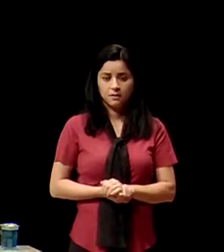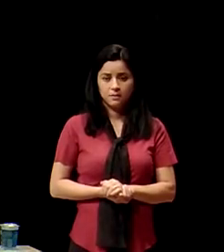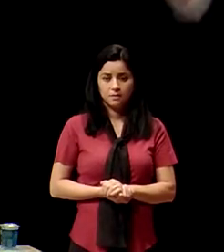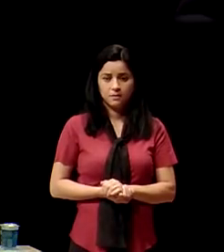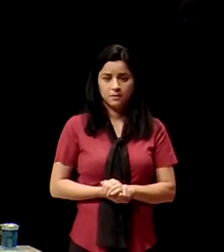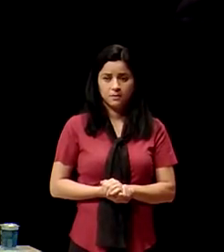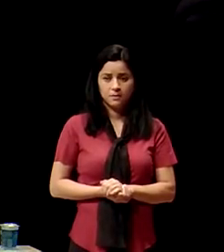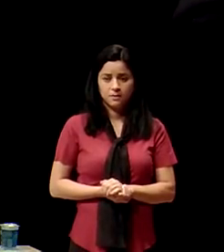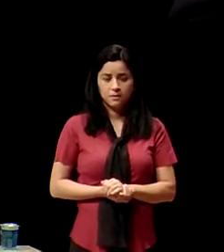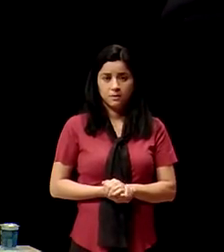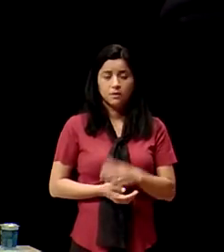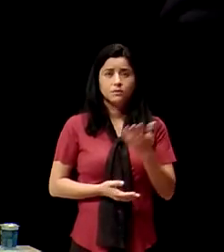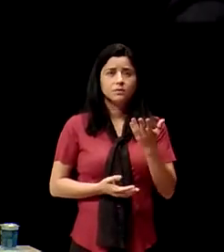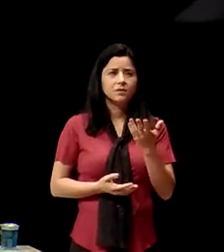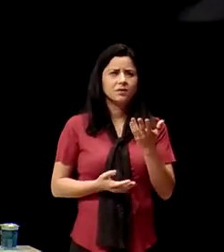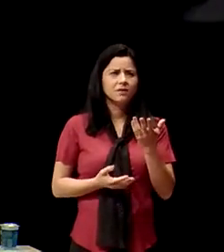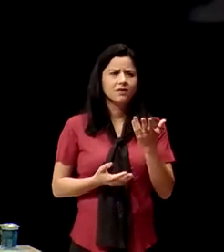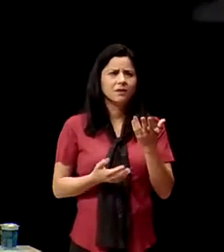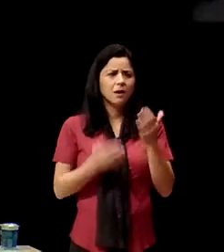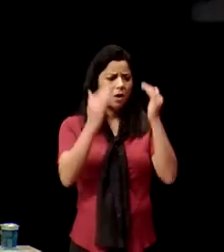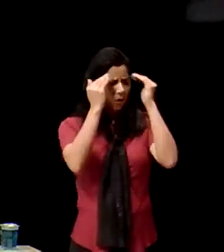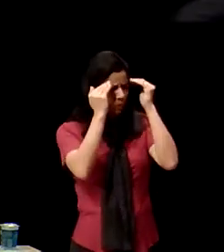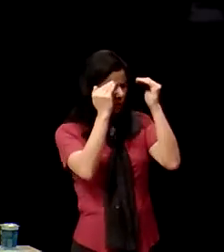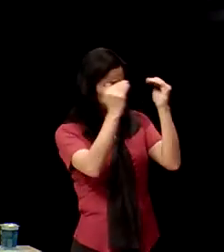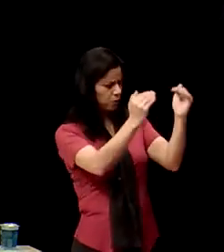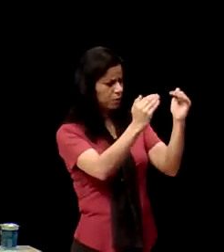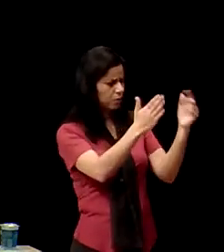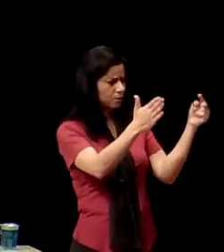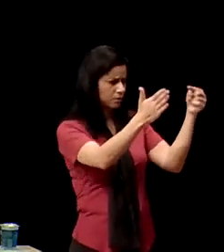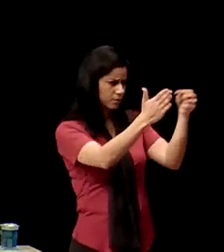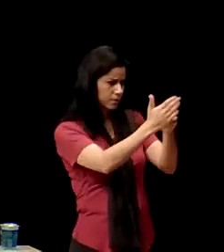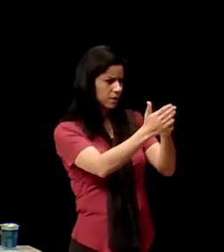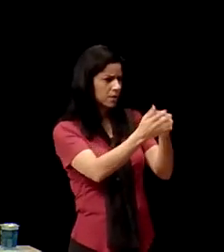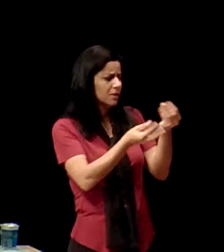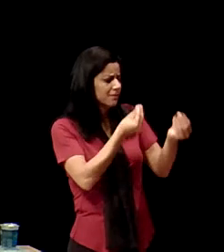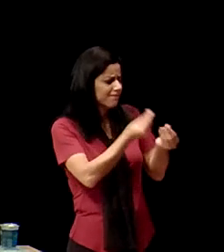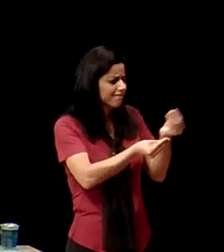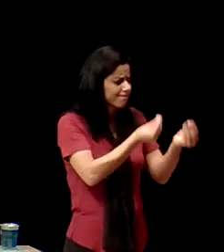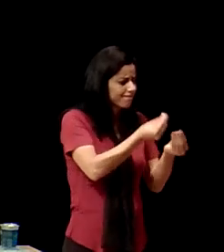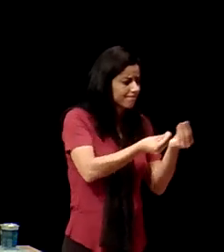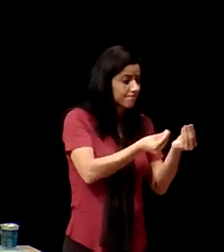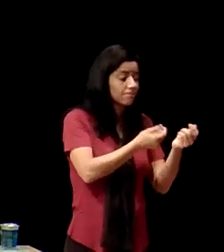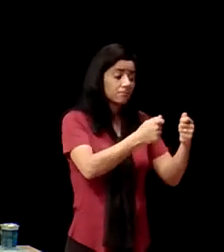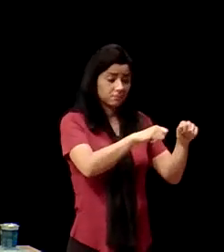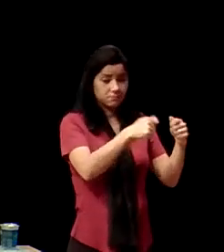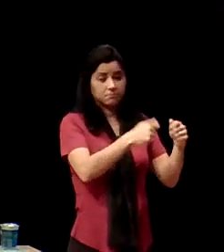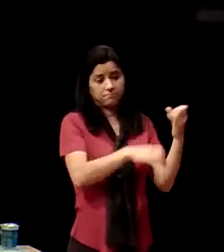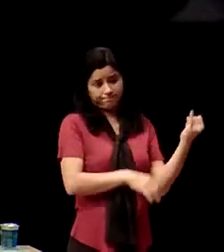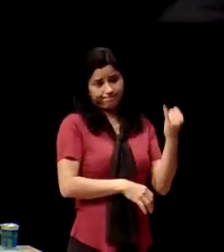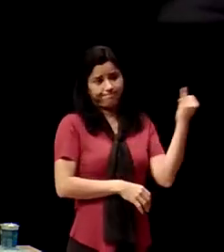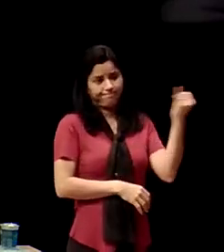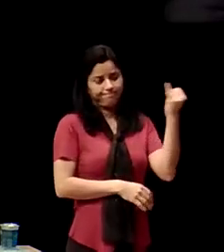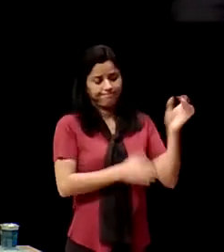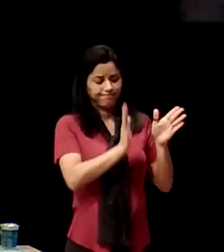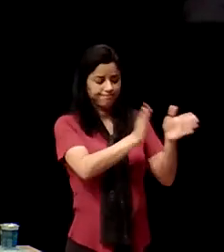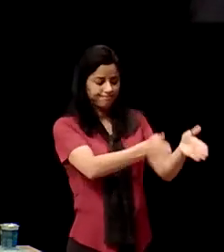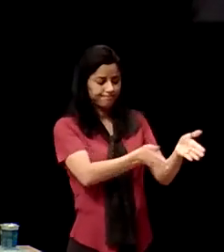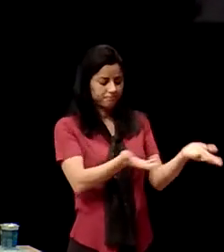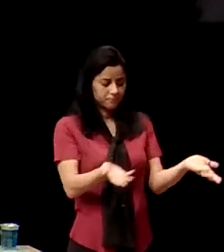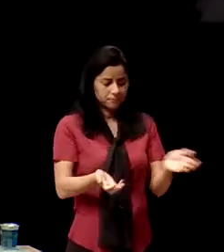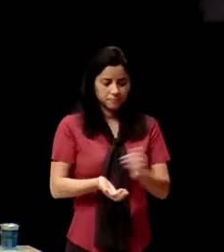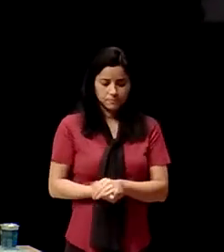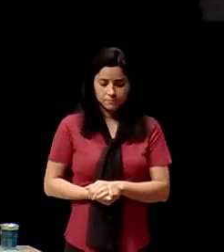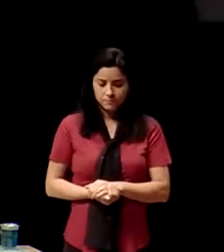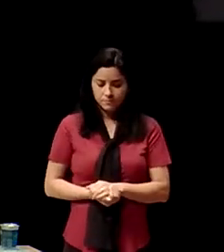expertise needed therein. Com respeito à missão e ao expertise que são necessários a ela. Let us